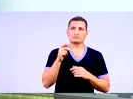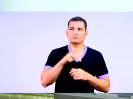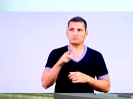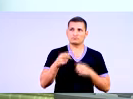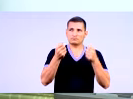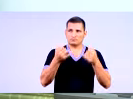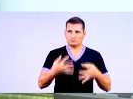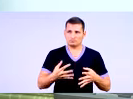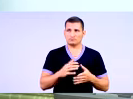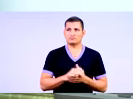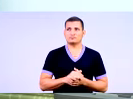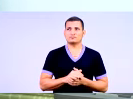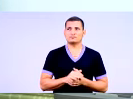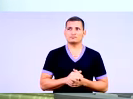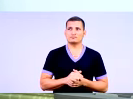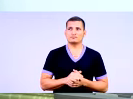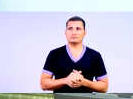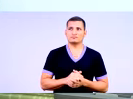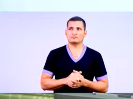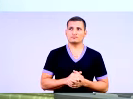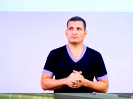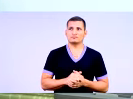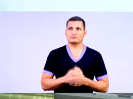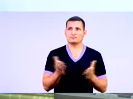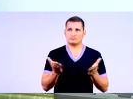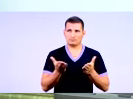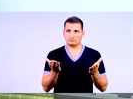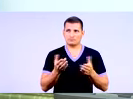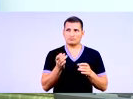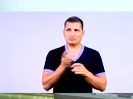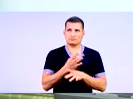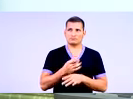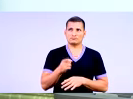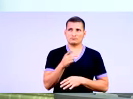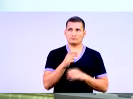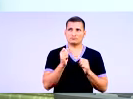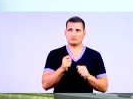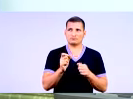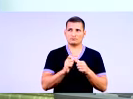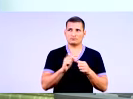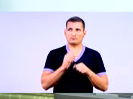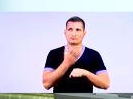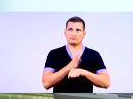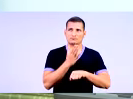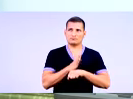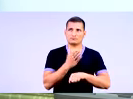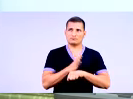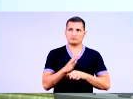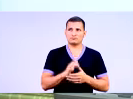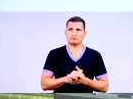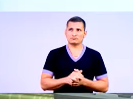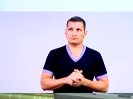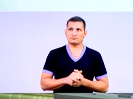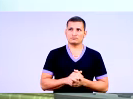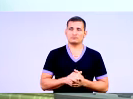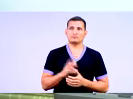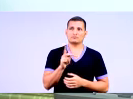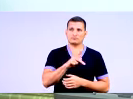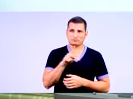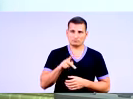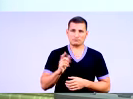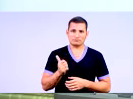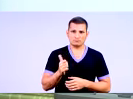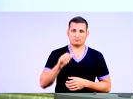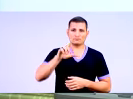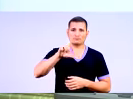E nós estamos agora encerrando para que vocês possam fazer os exercícios. Eu vou passar para a professora Leide,